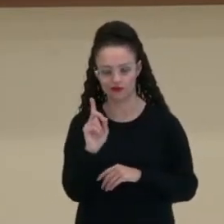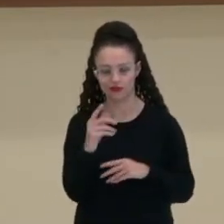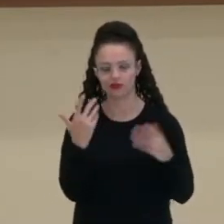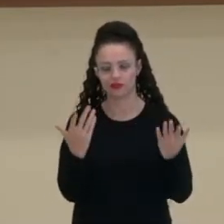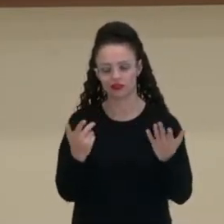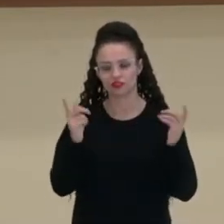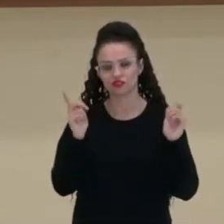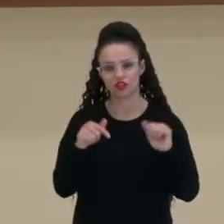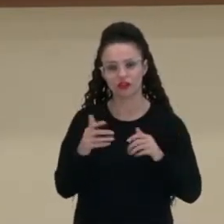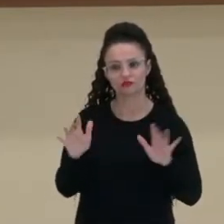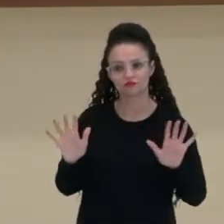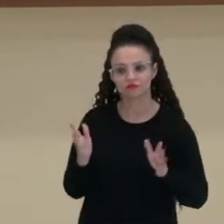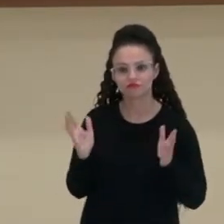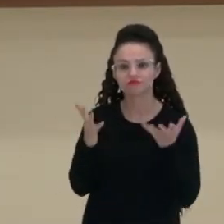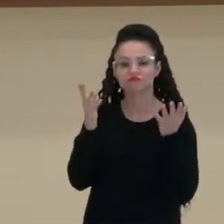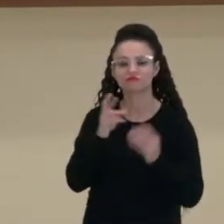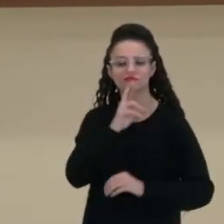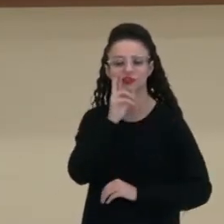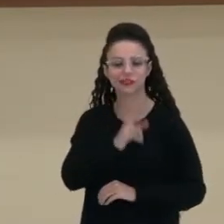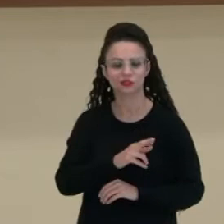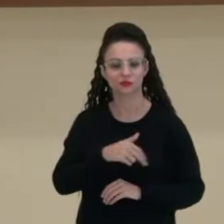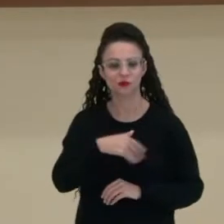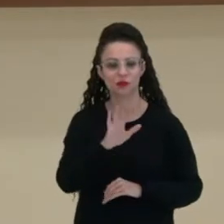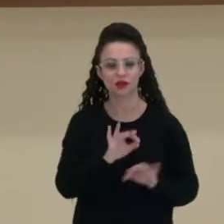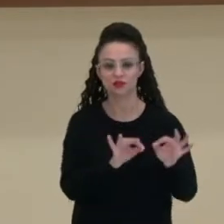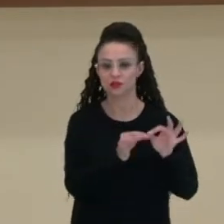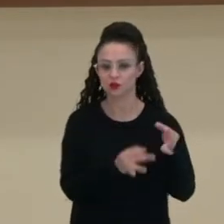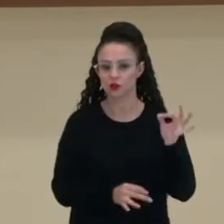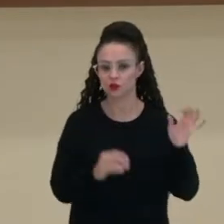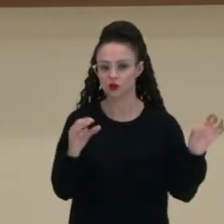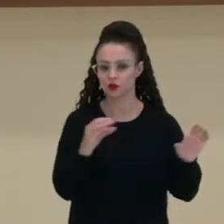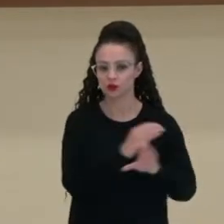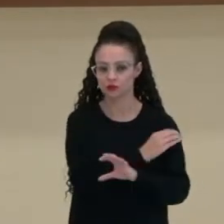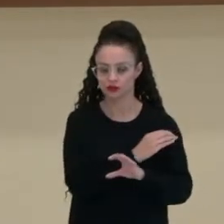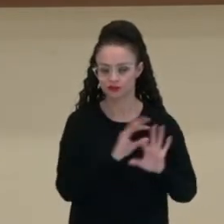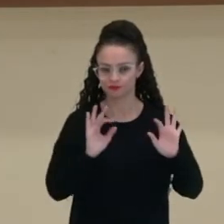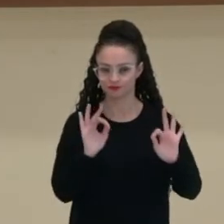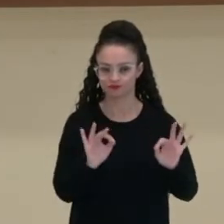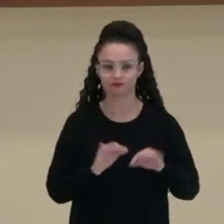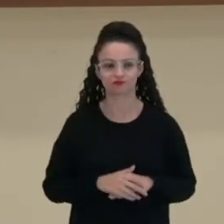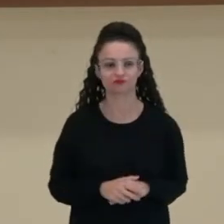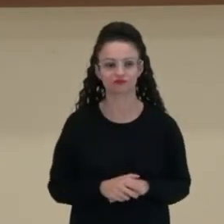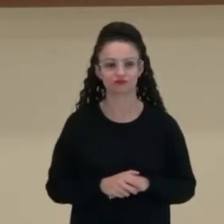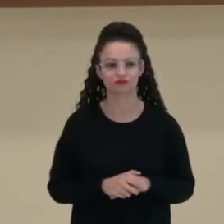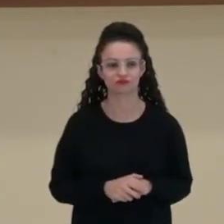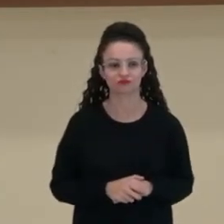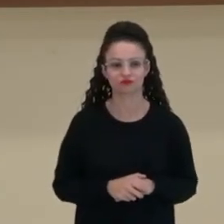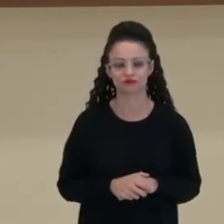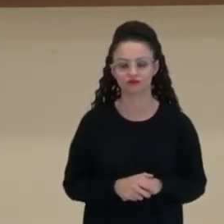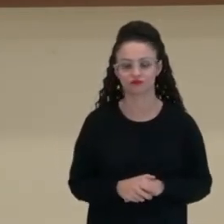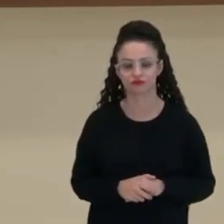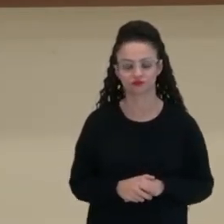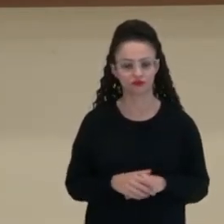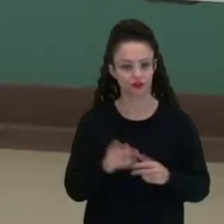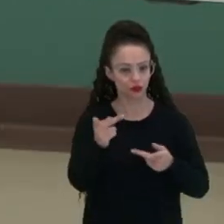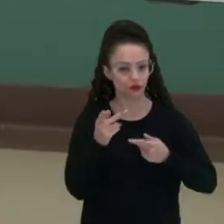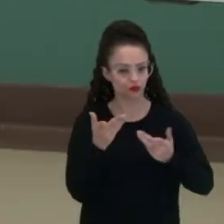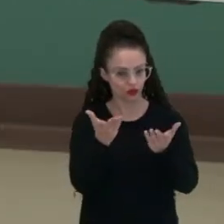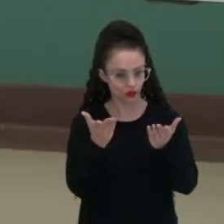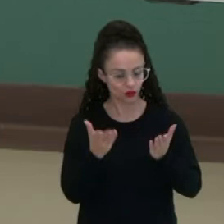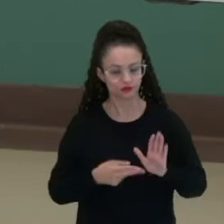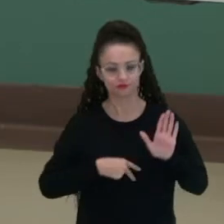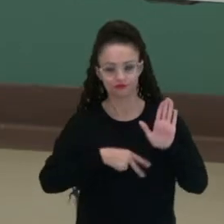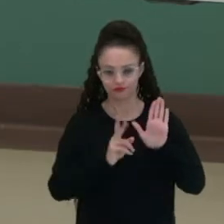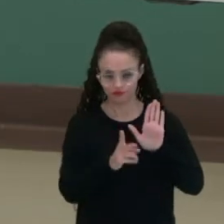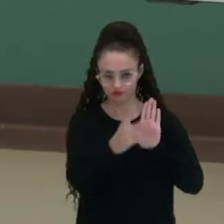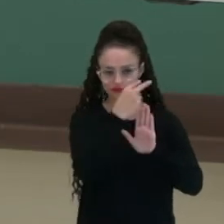já estimulo uma resposta mais completa, mais dissertativa. Te convido agora a seguirmos